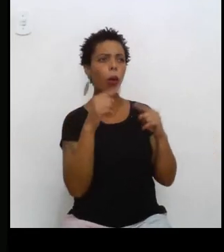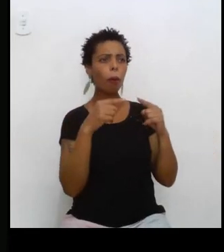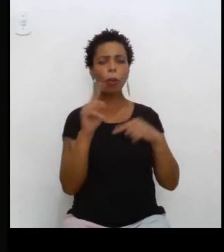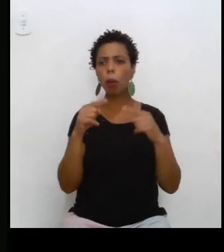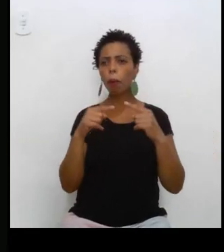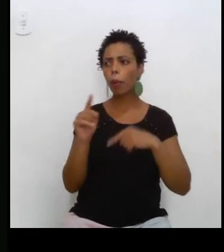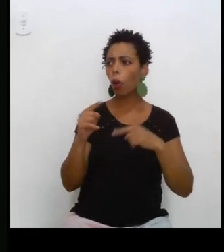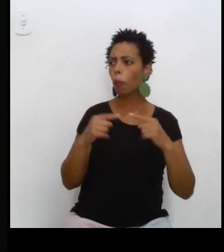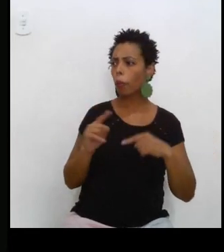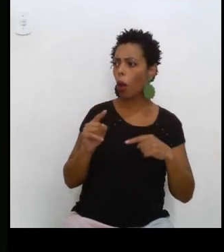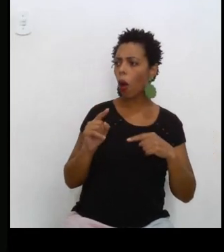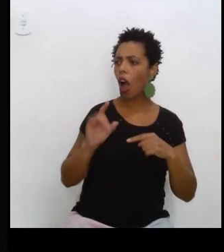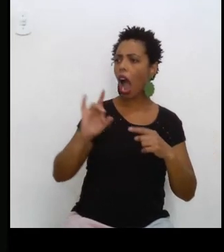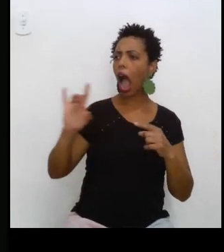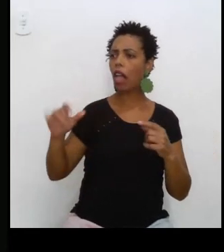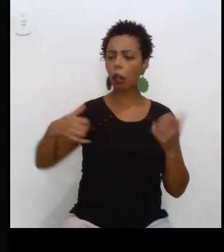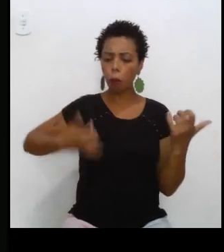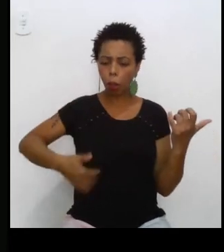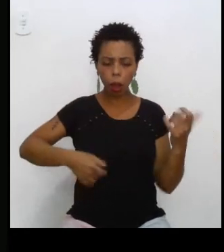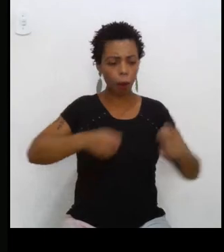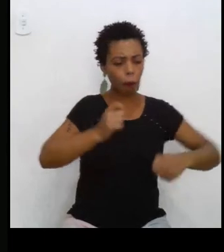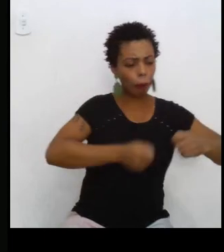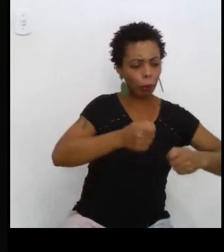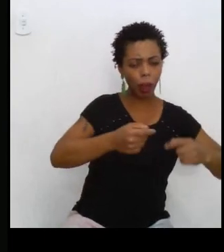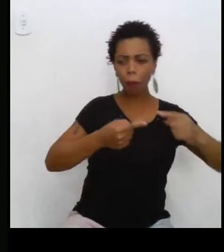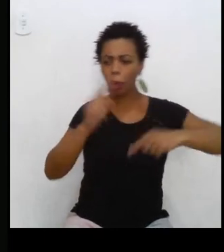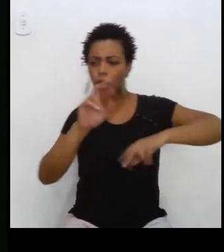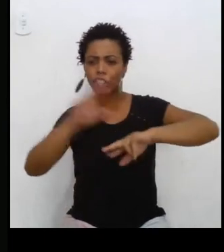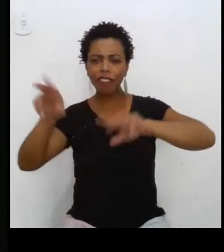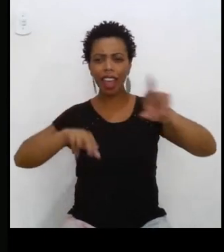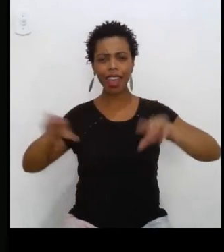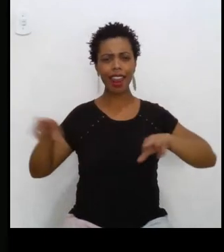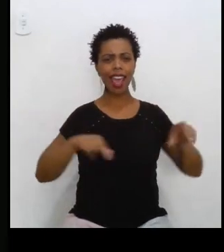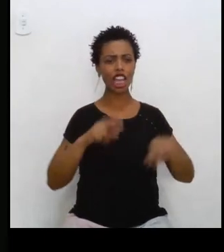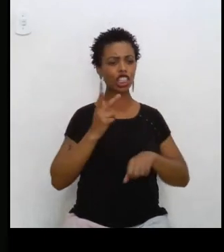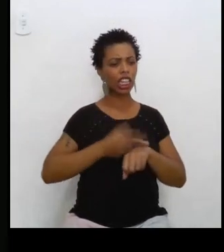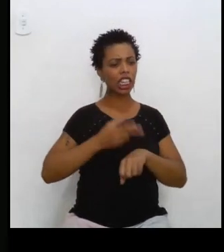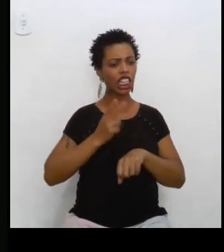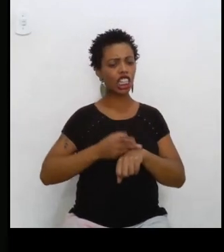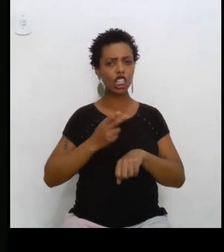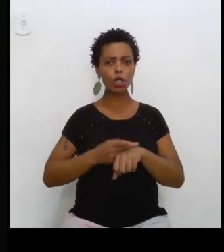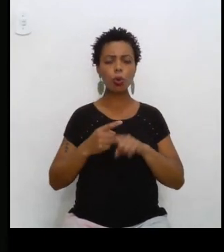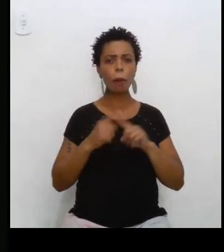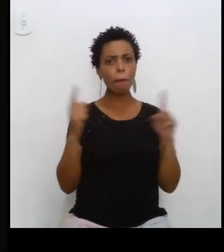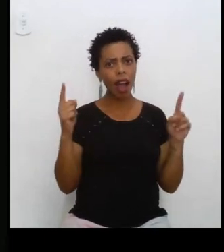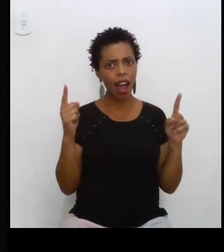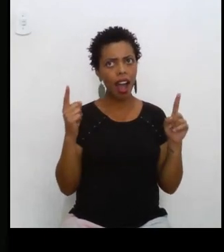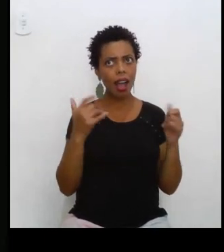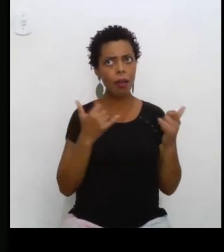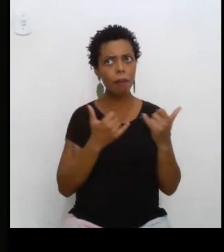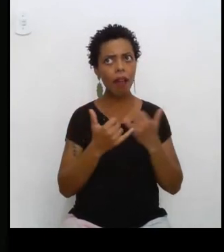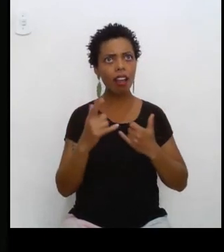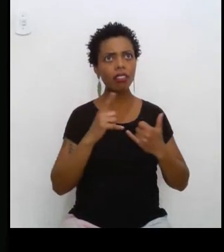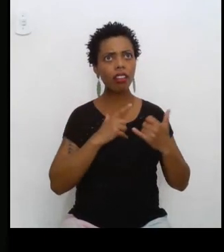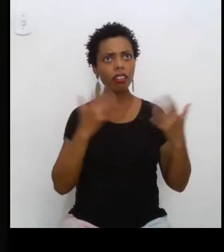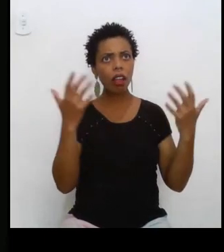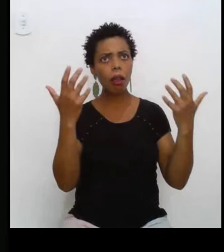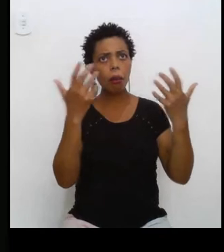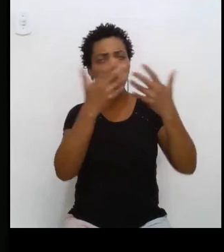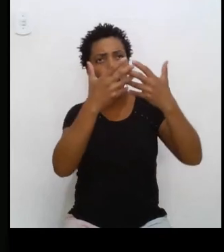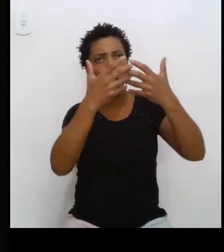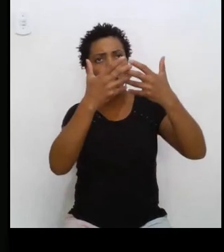está tocando o ritmo diferente há mais alguma forma tudo parece entrar em harmonia em compasso